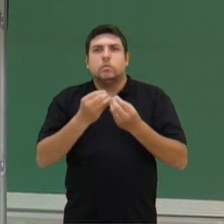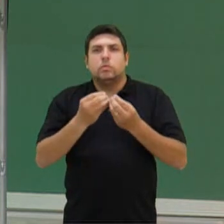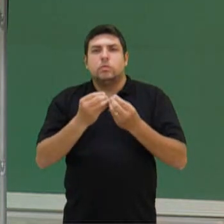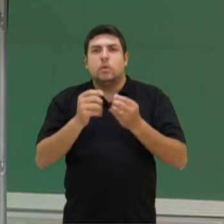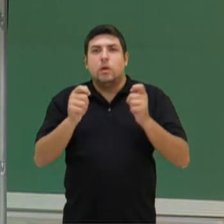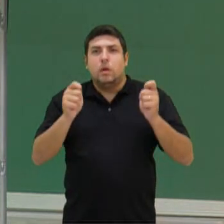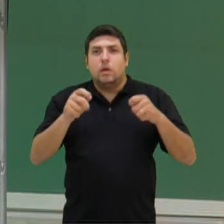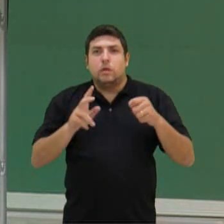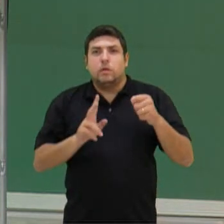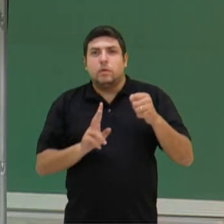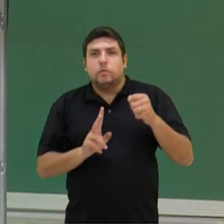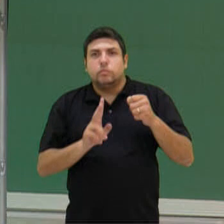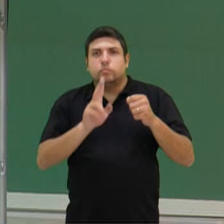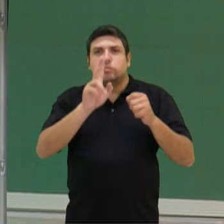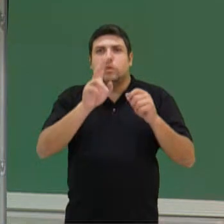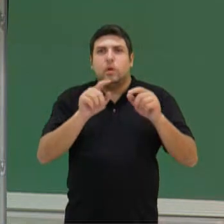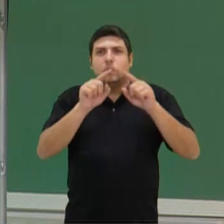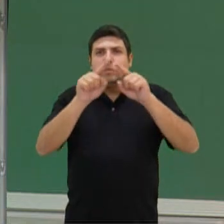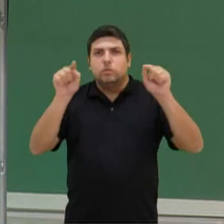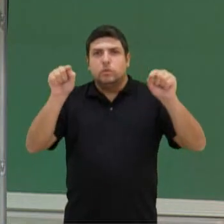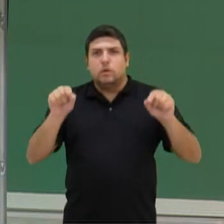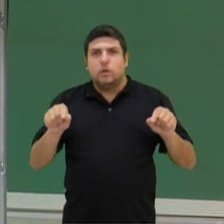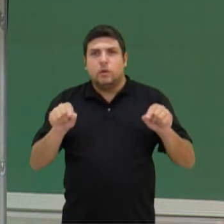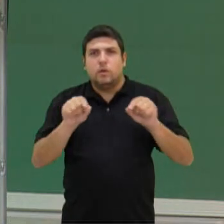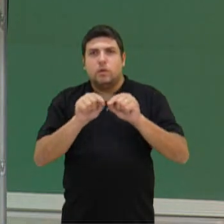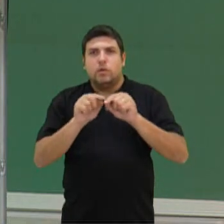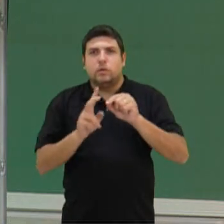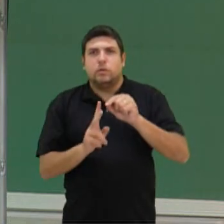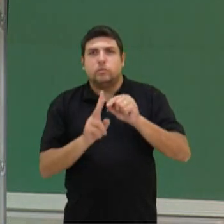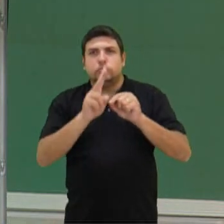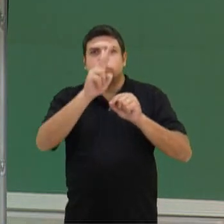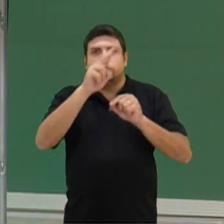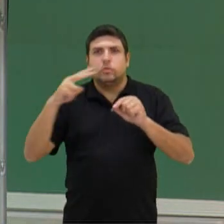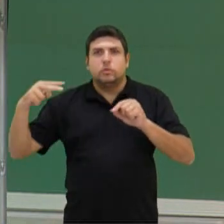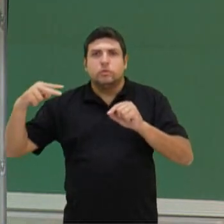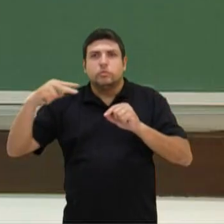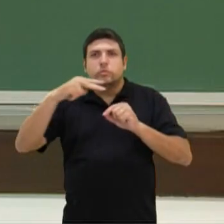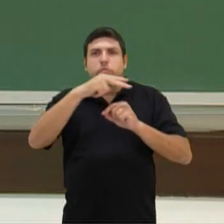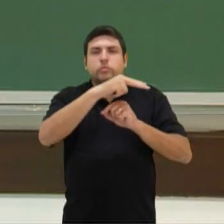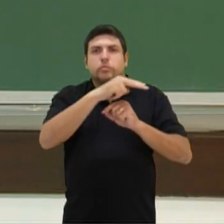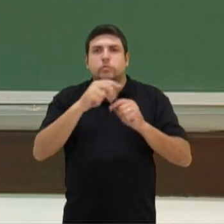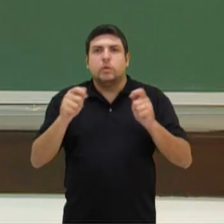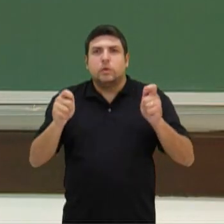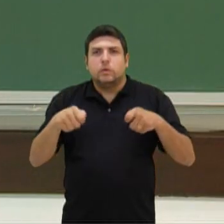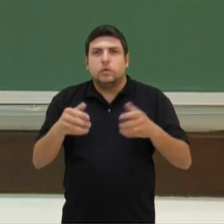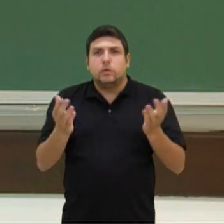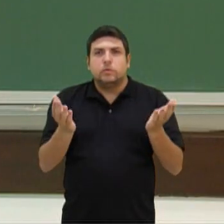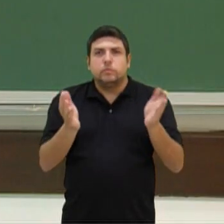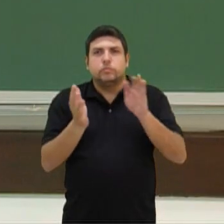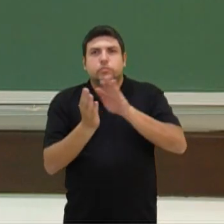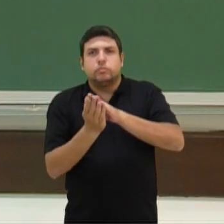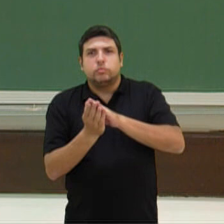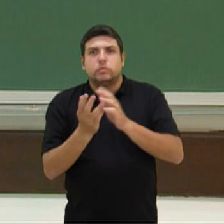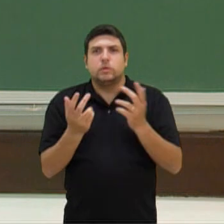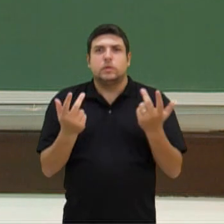cortes nessa imagem que vão resultar numa simetria, numa imagem simétrica.